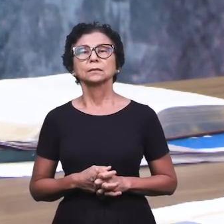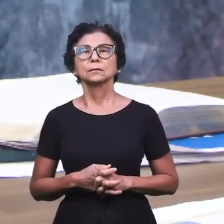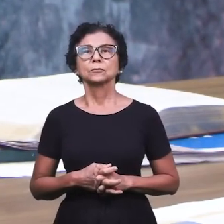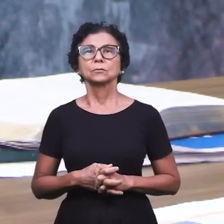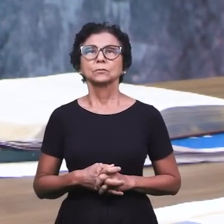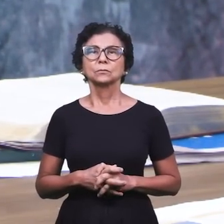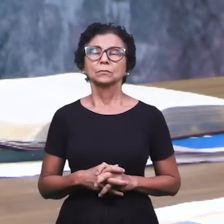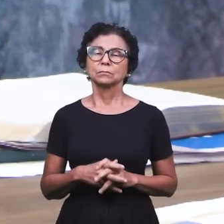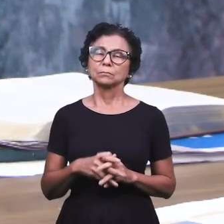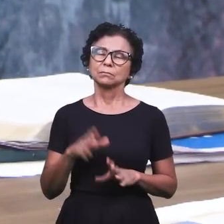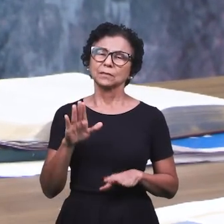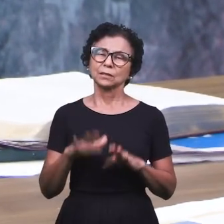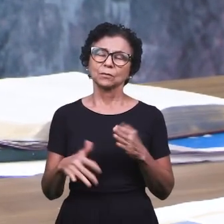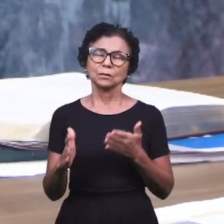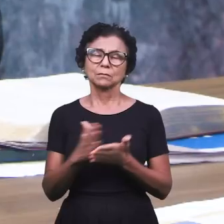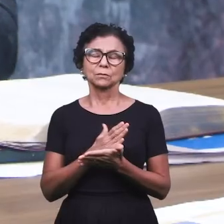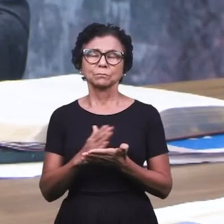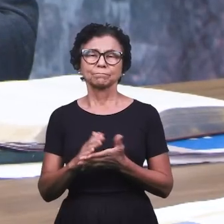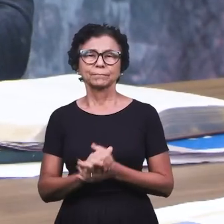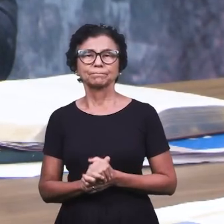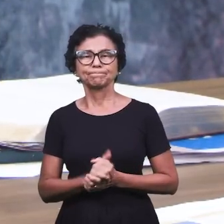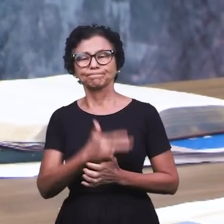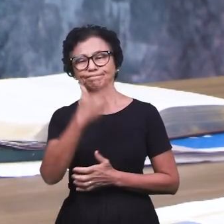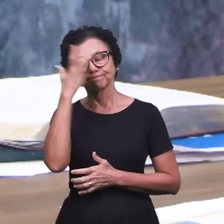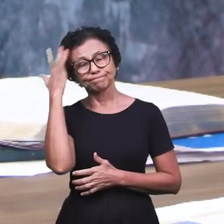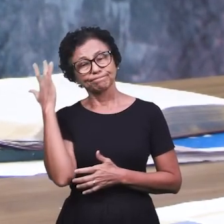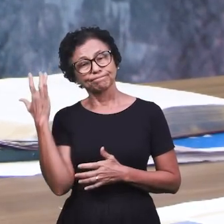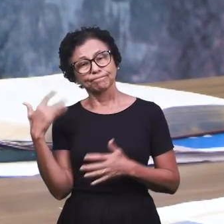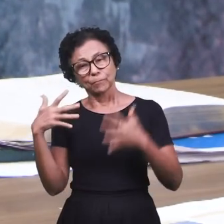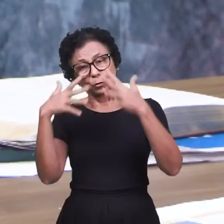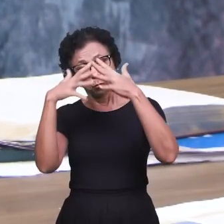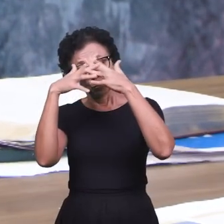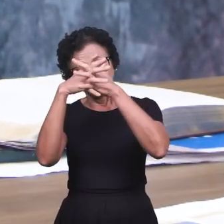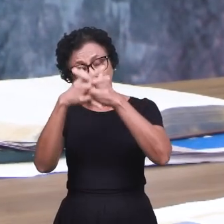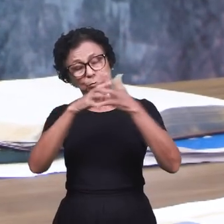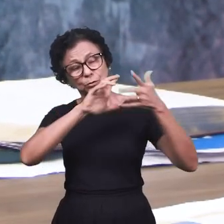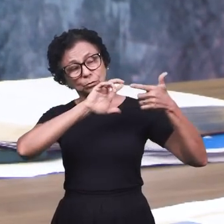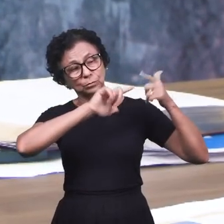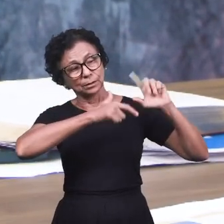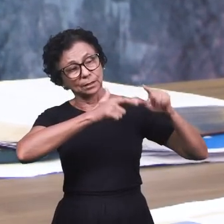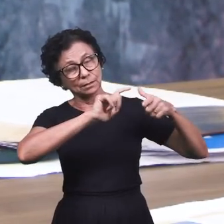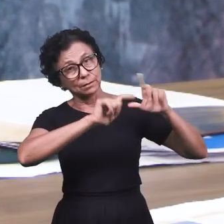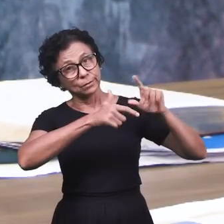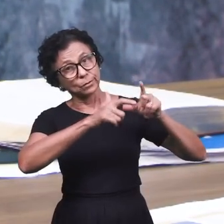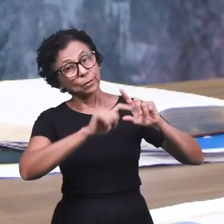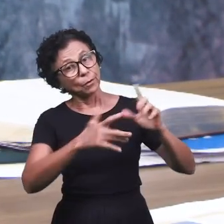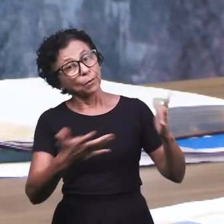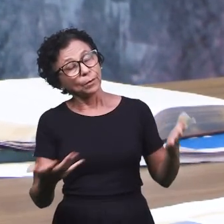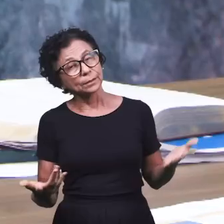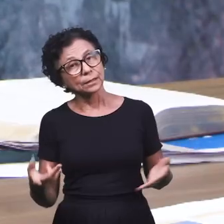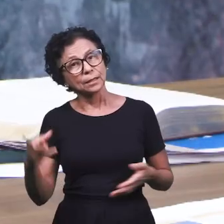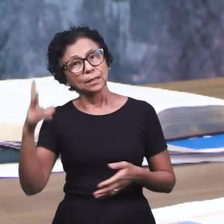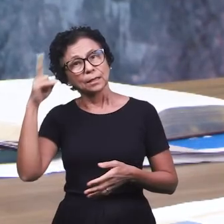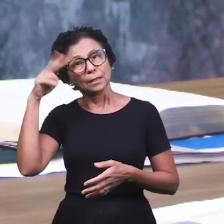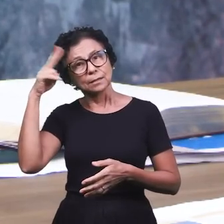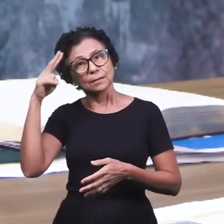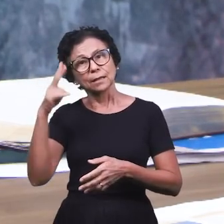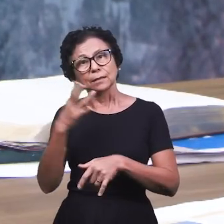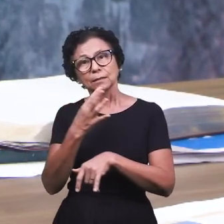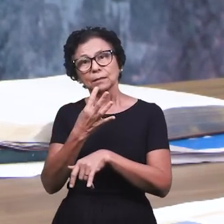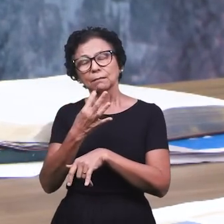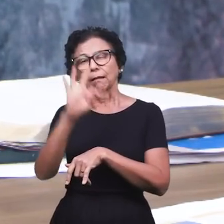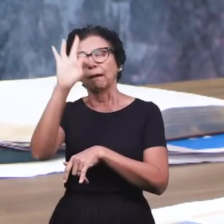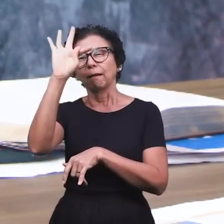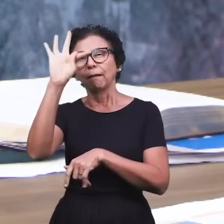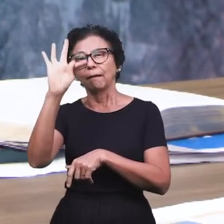com tradições que se estabeleceram na história, existem técnicas, né, metodologias de